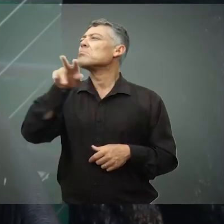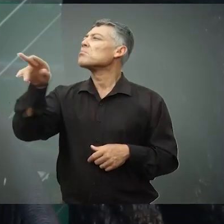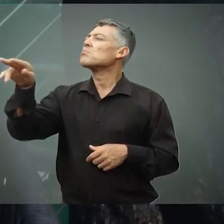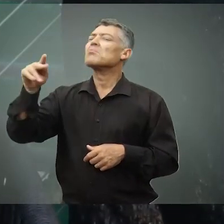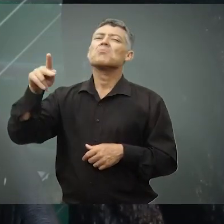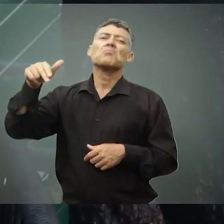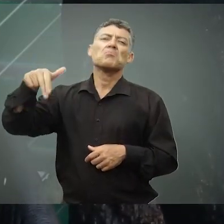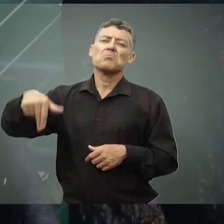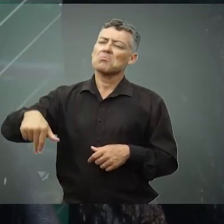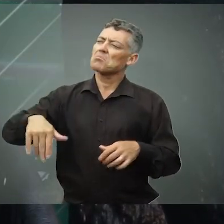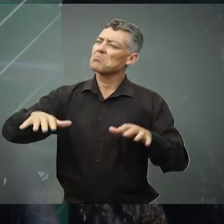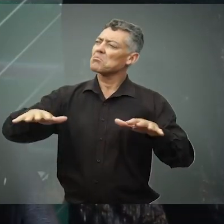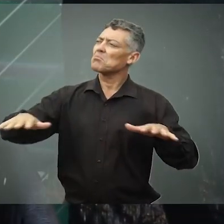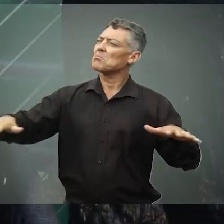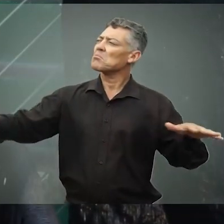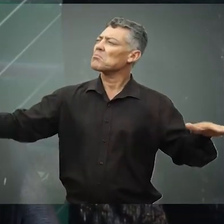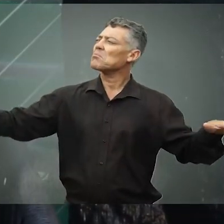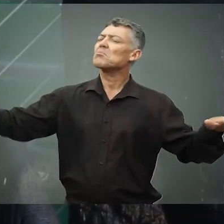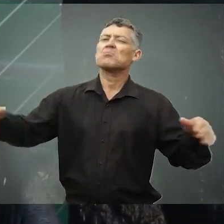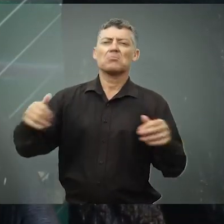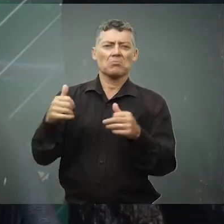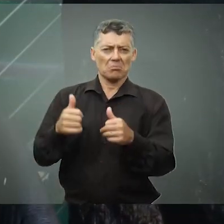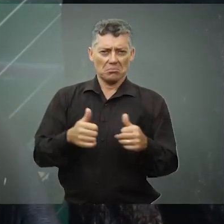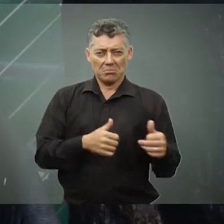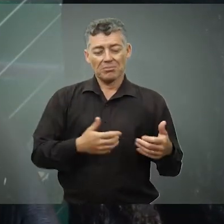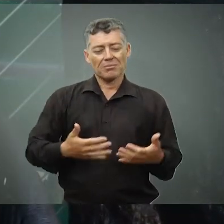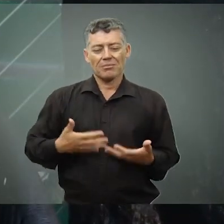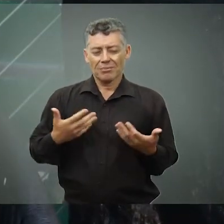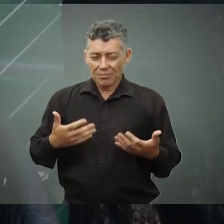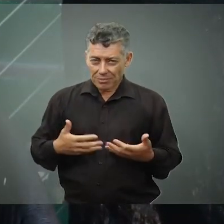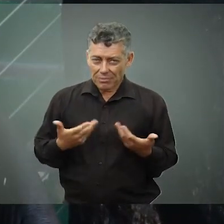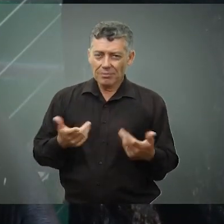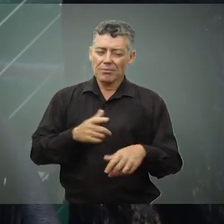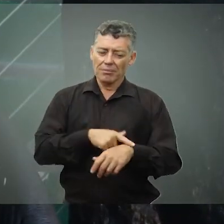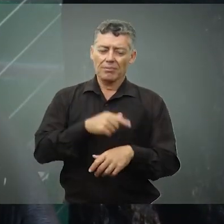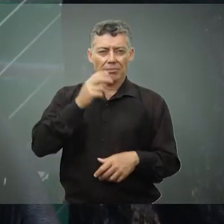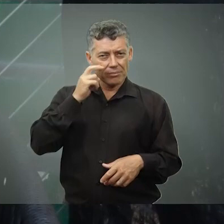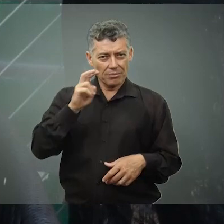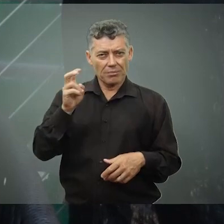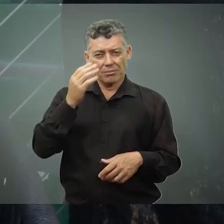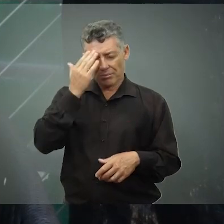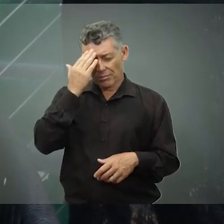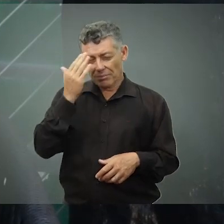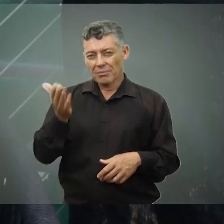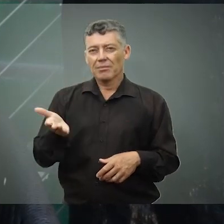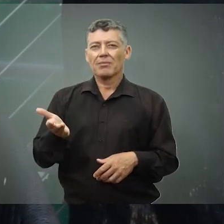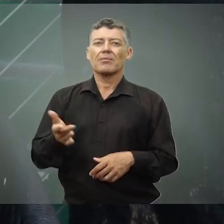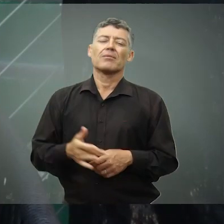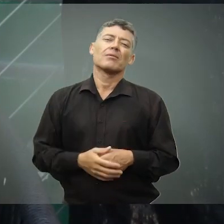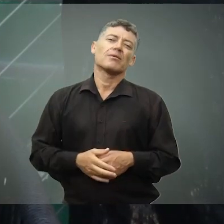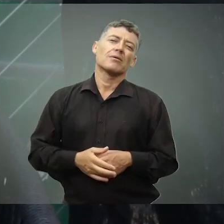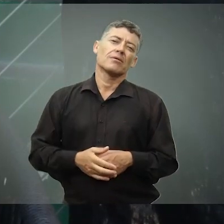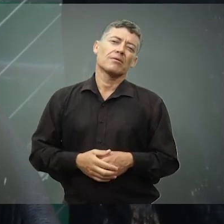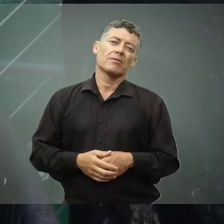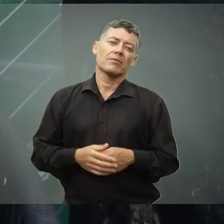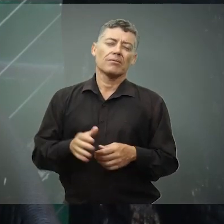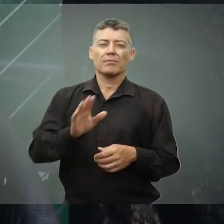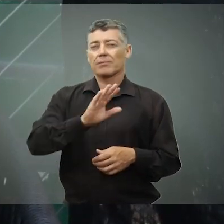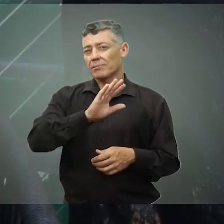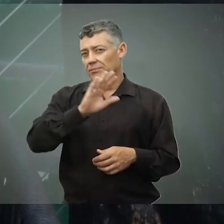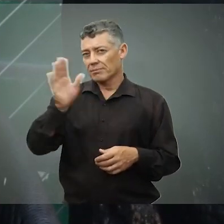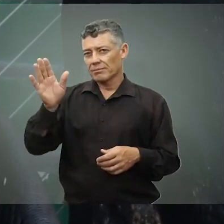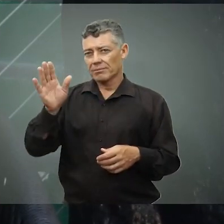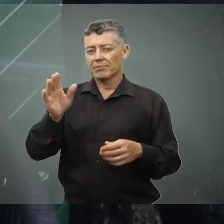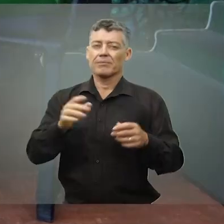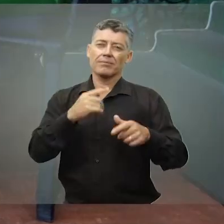Negra, maravilhoso, criando todo esse clima aqui de alegria para o momento cultural. Obrigada pela sua participação e a gente se encontra numa